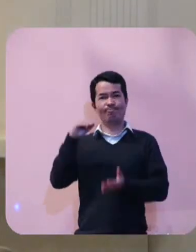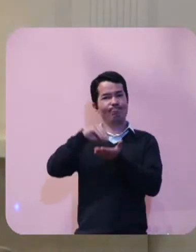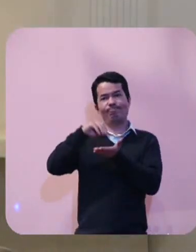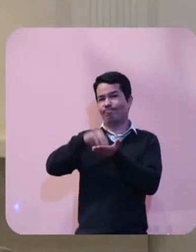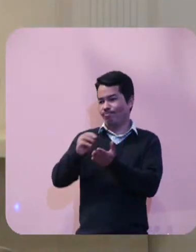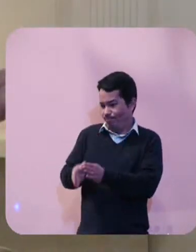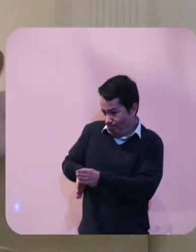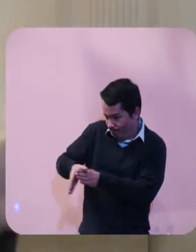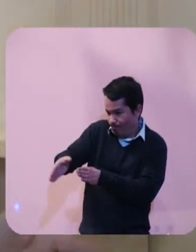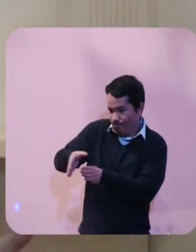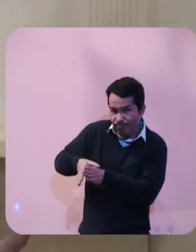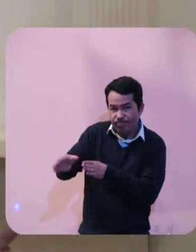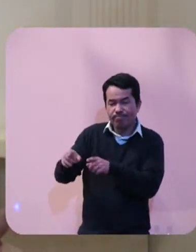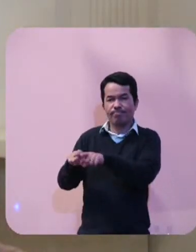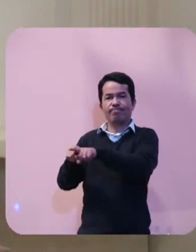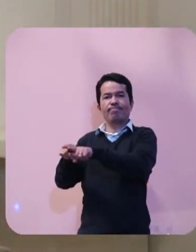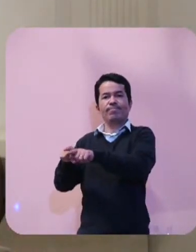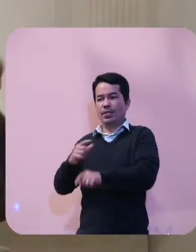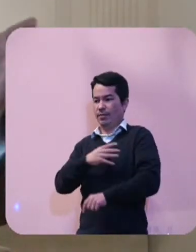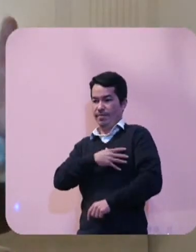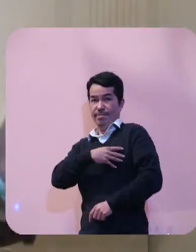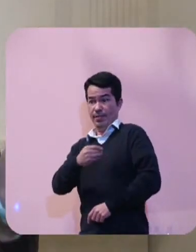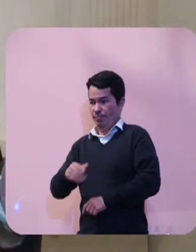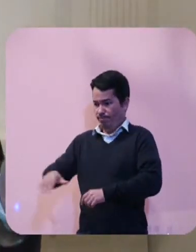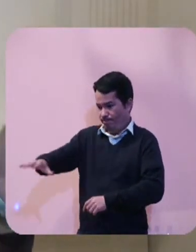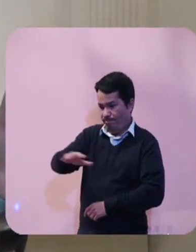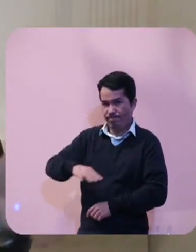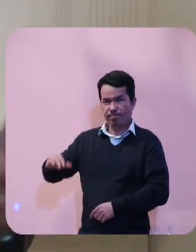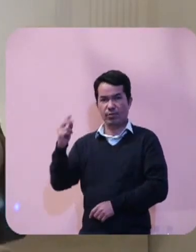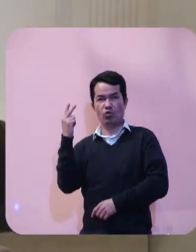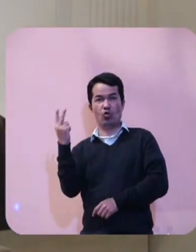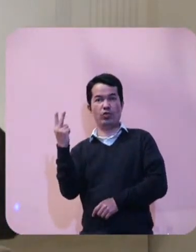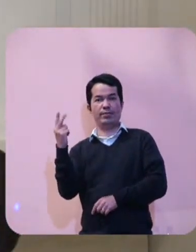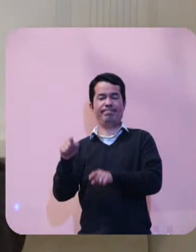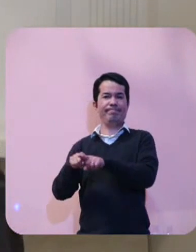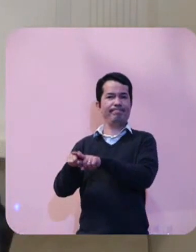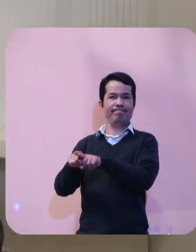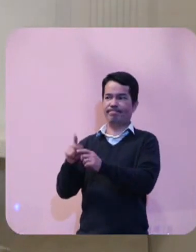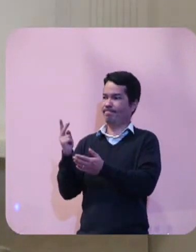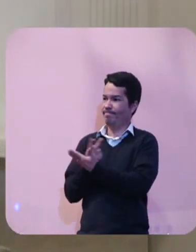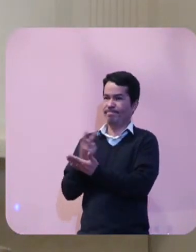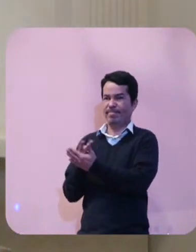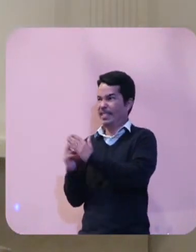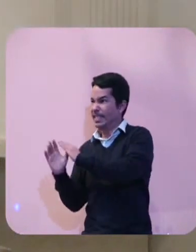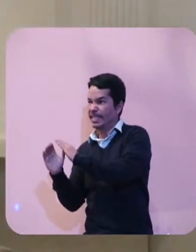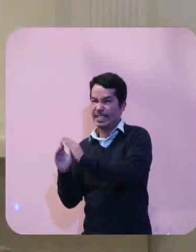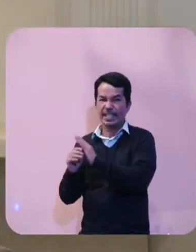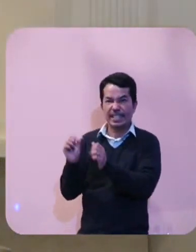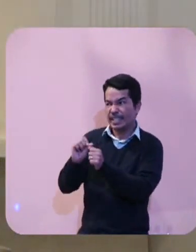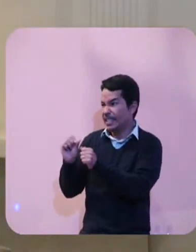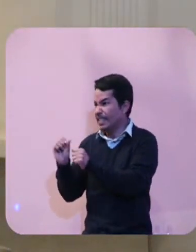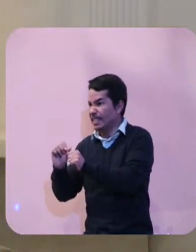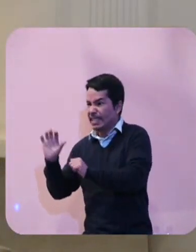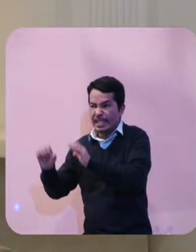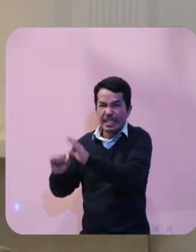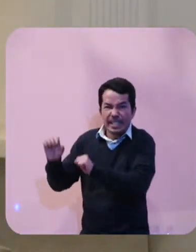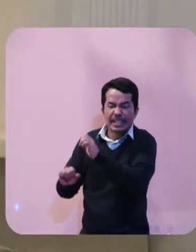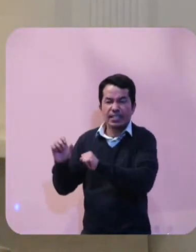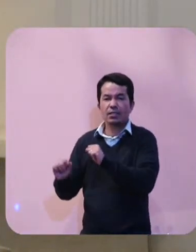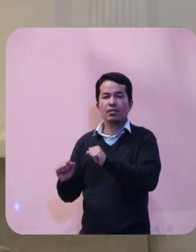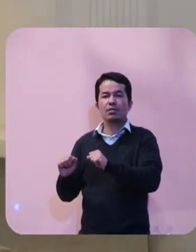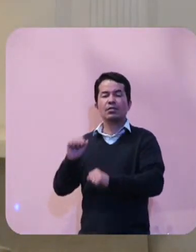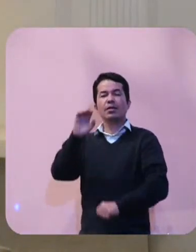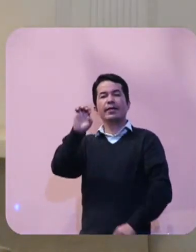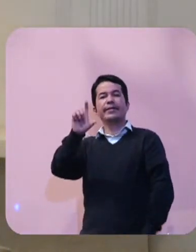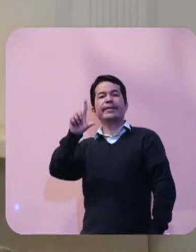filhos na corrupção, usando o sacerdócio para ser corrupto, ele simplesmente se